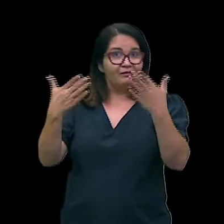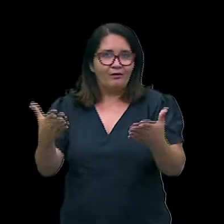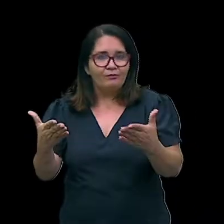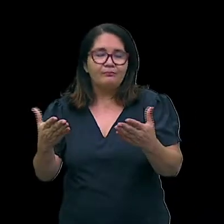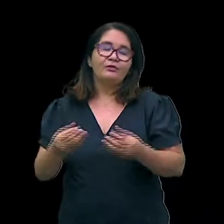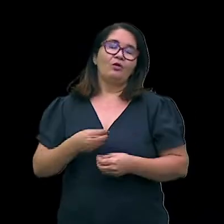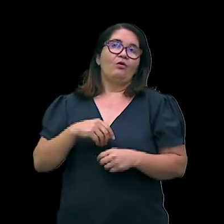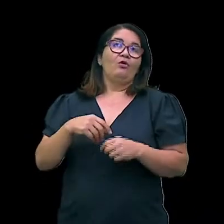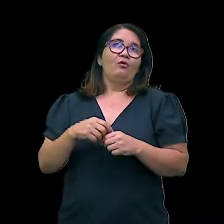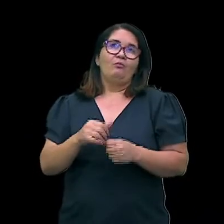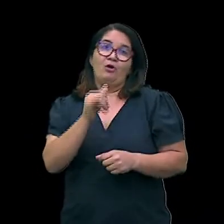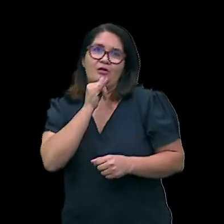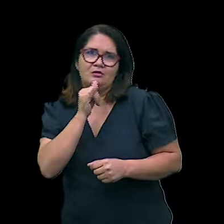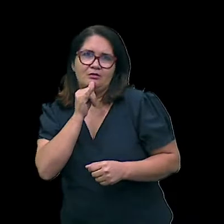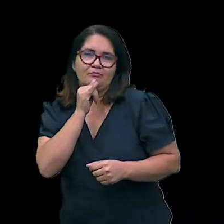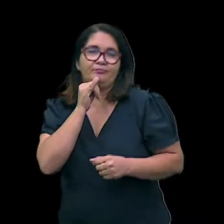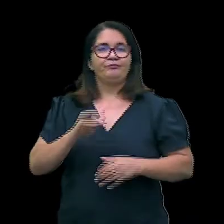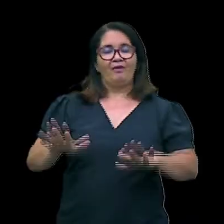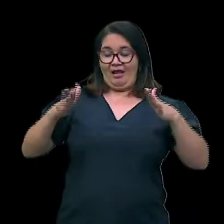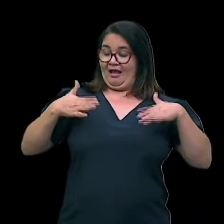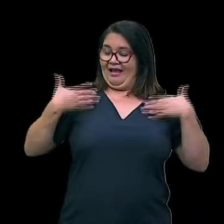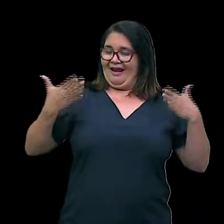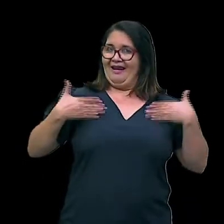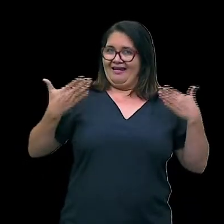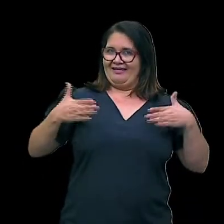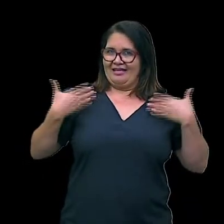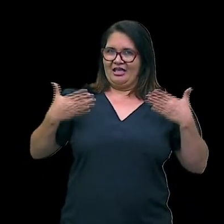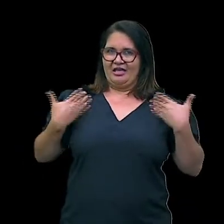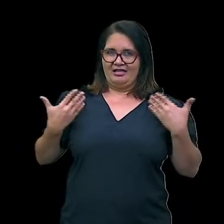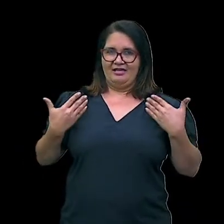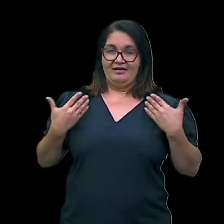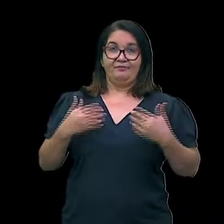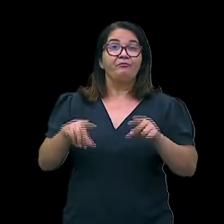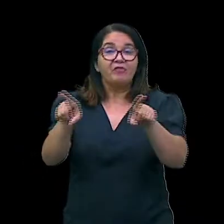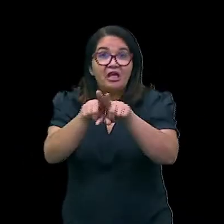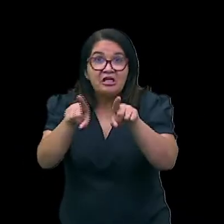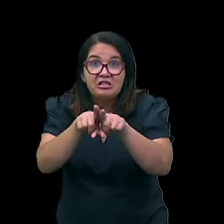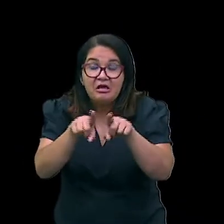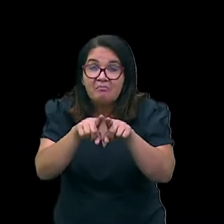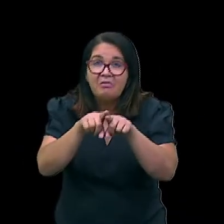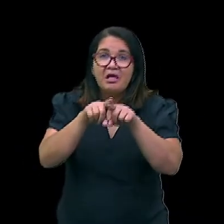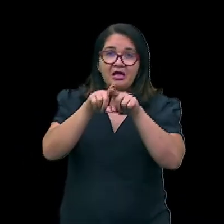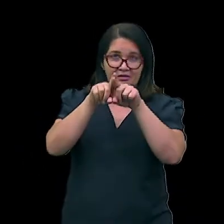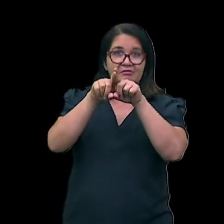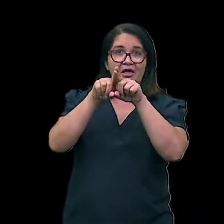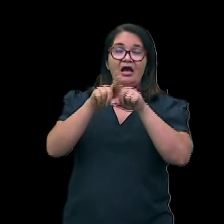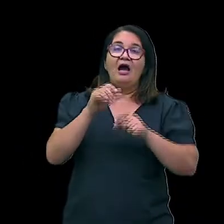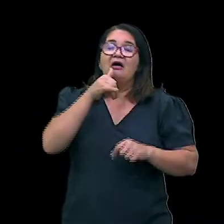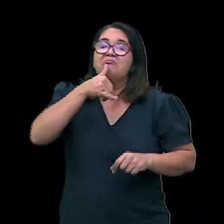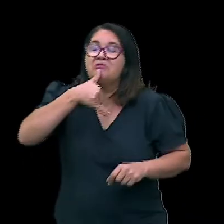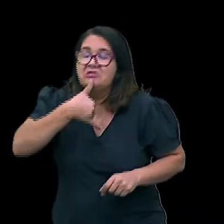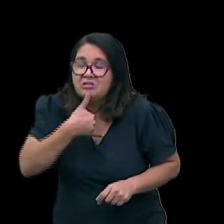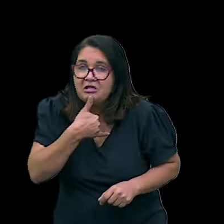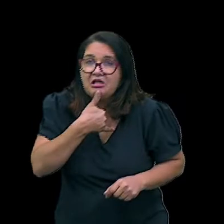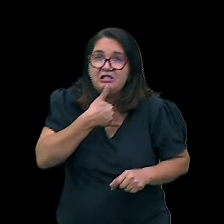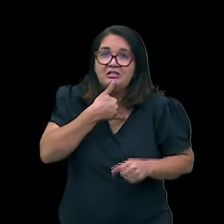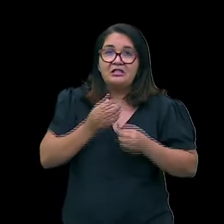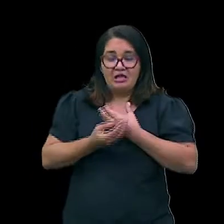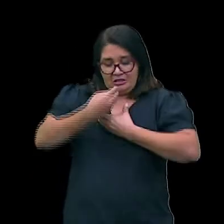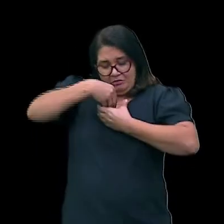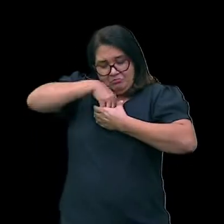peito diariamente. Veja que nesse enunciado há uma antítese, pois alegria e tristeza